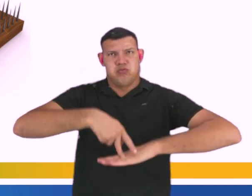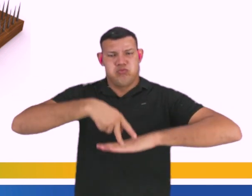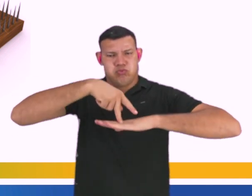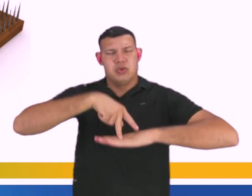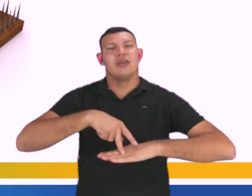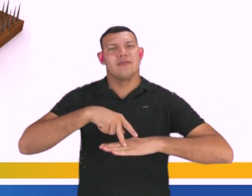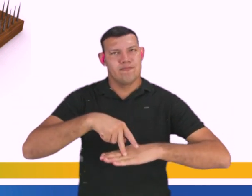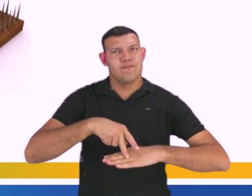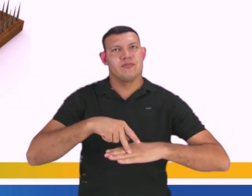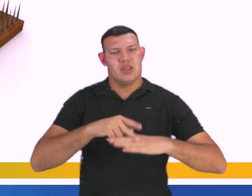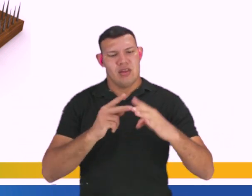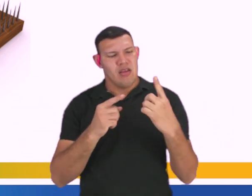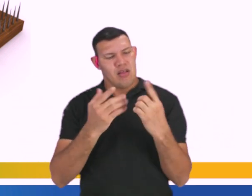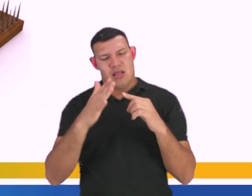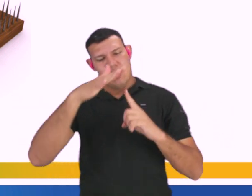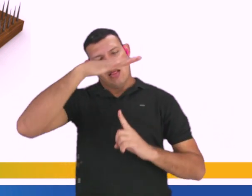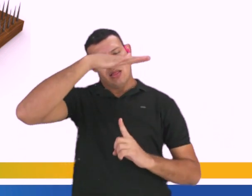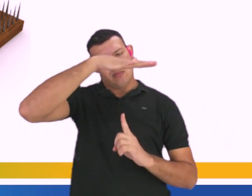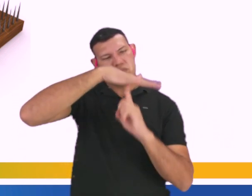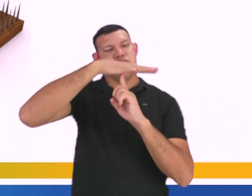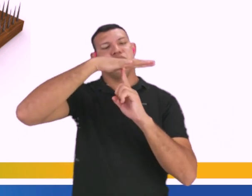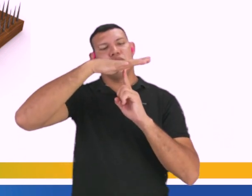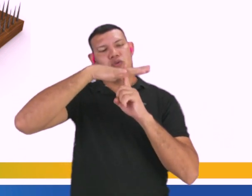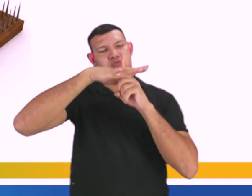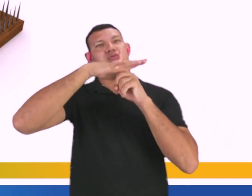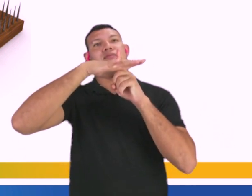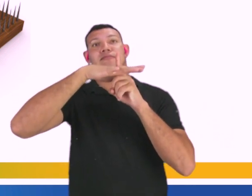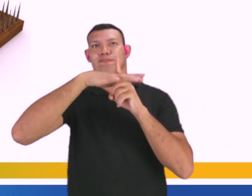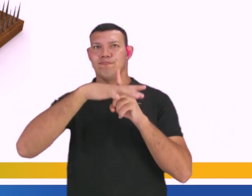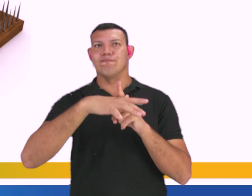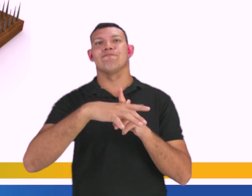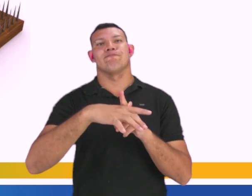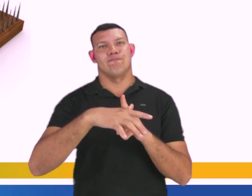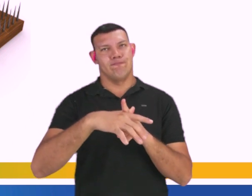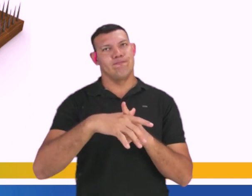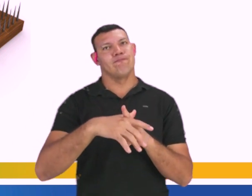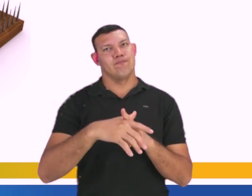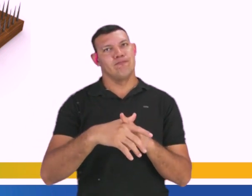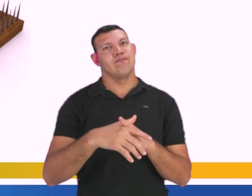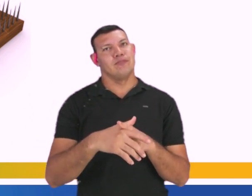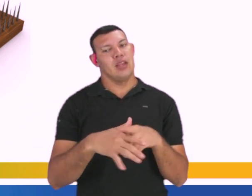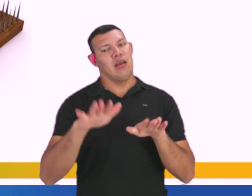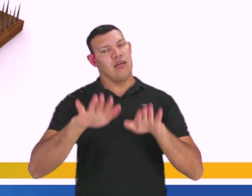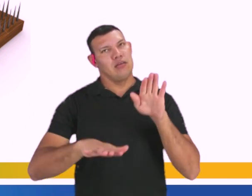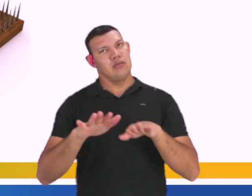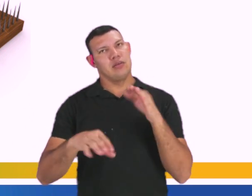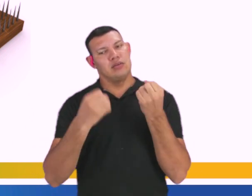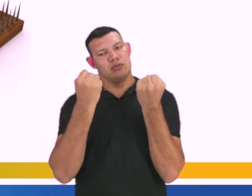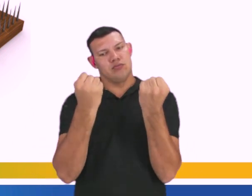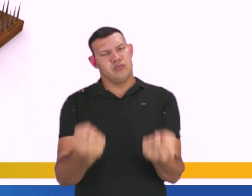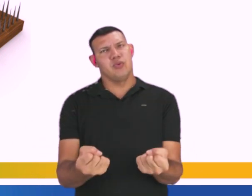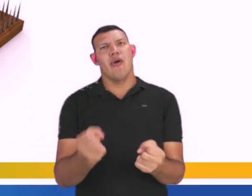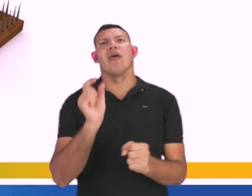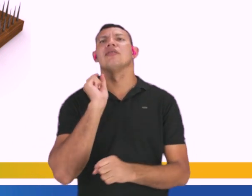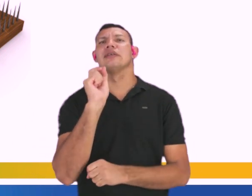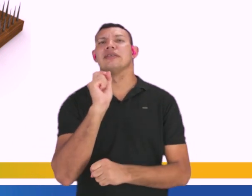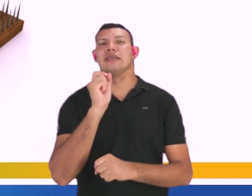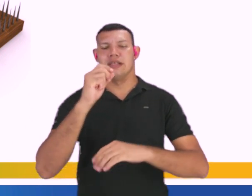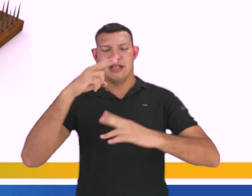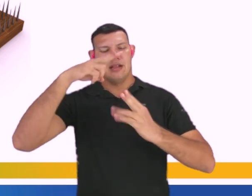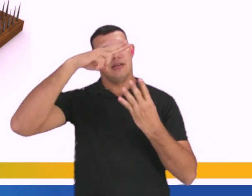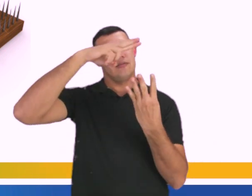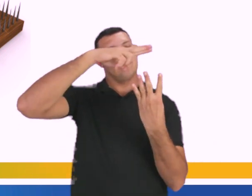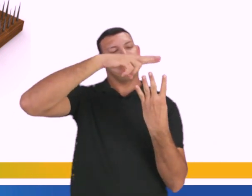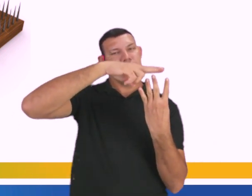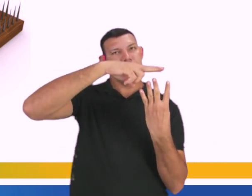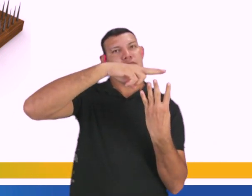provavelmente ia furar os pés. Isso ia depender do tamanho da área também e do peso da pessoa. Mas se ela está deitada, o que acontece? A área